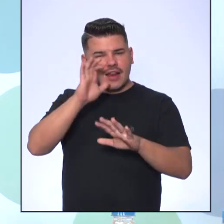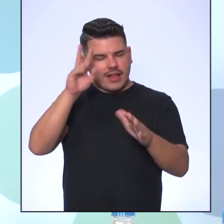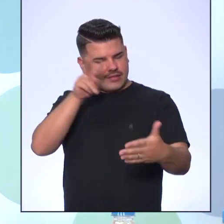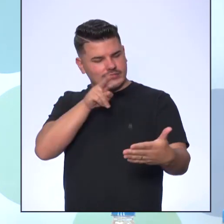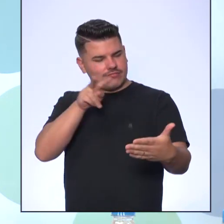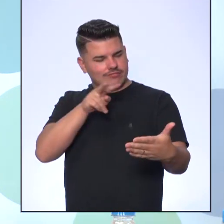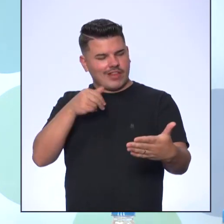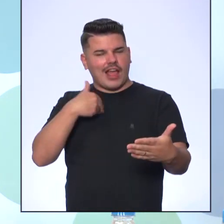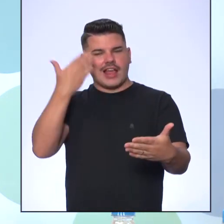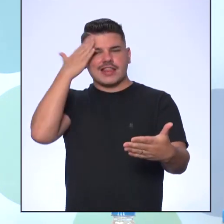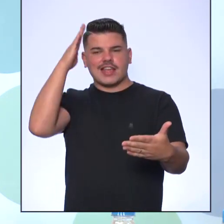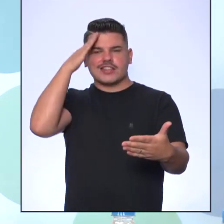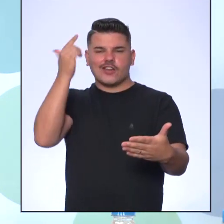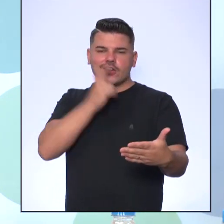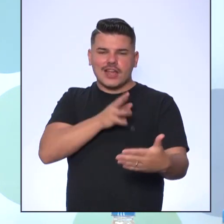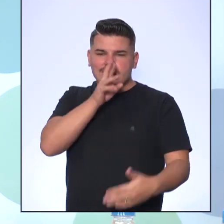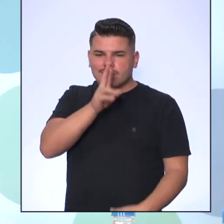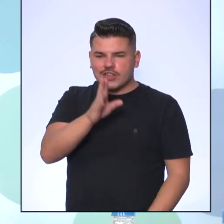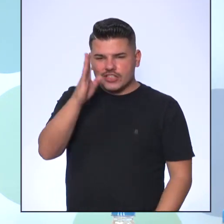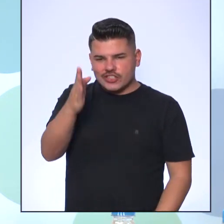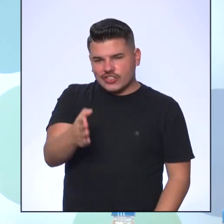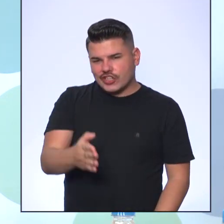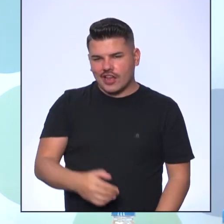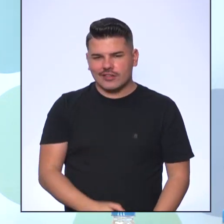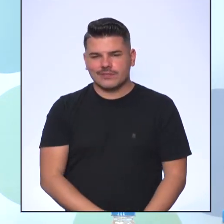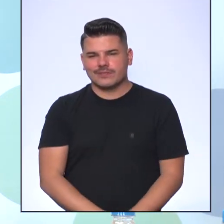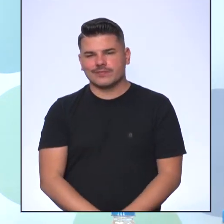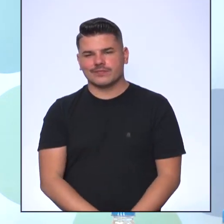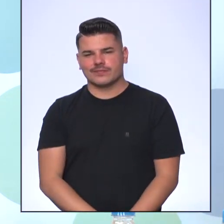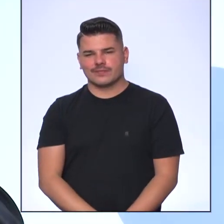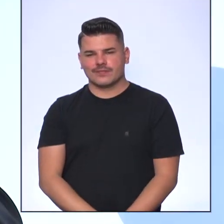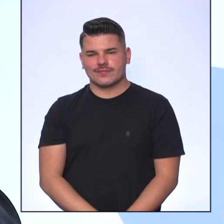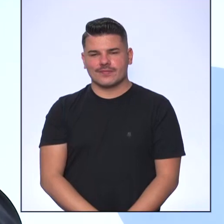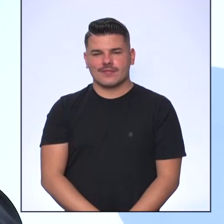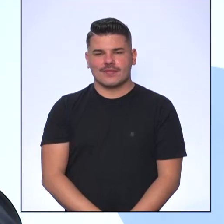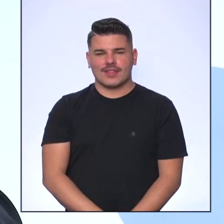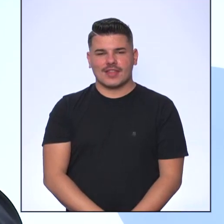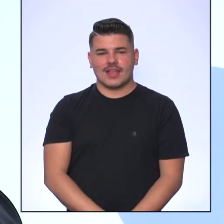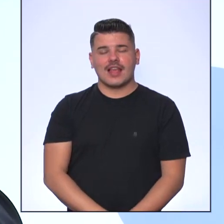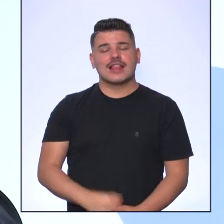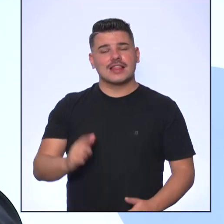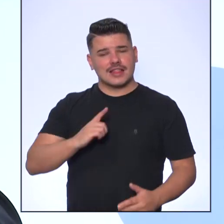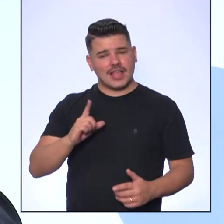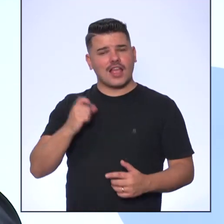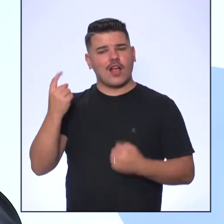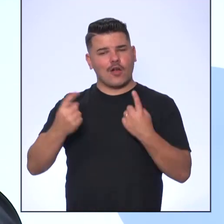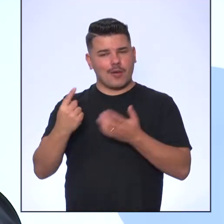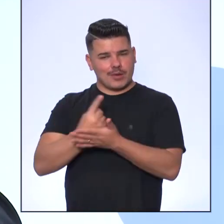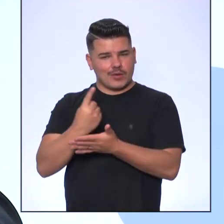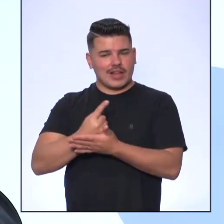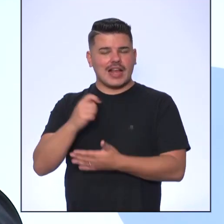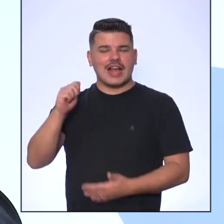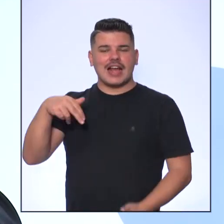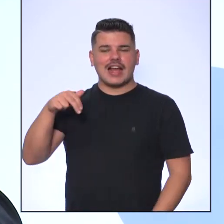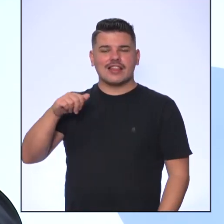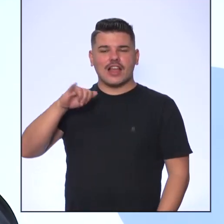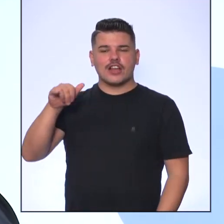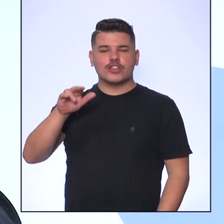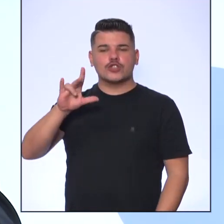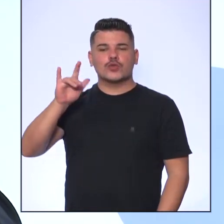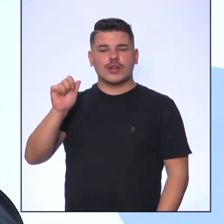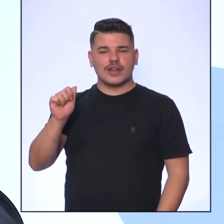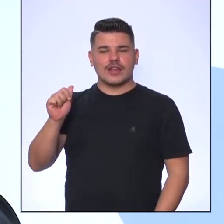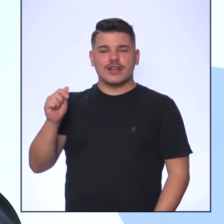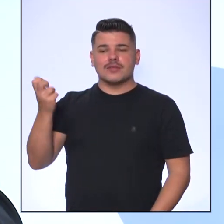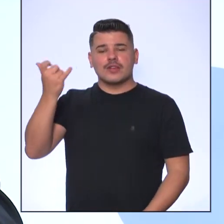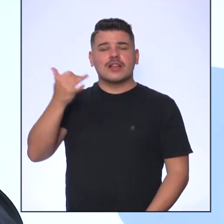está trabalhando, que você consegue chegar na solução adequada. Legal. Aqui algumas perguntas. Aqui a Ana Júlia perguntando, que hora é o